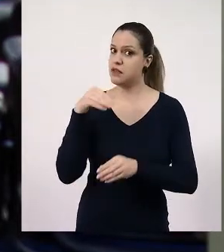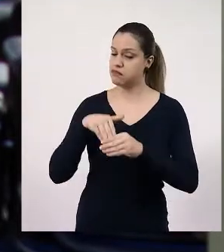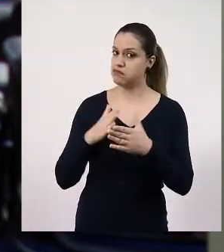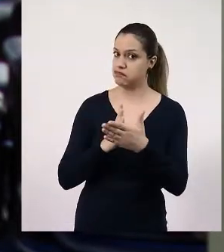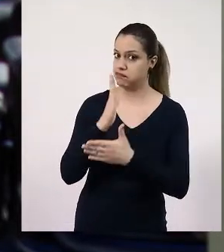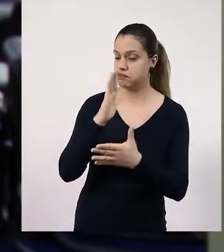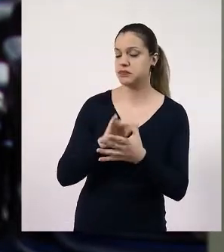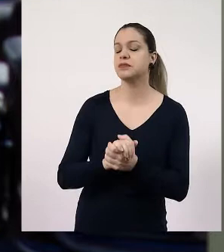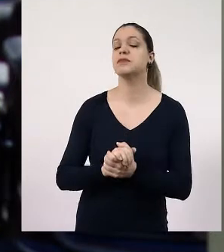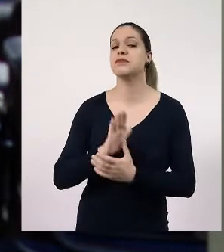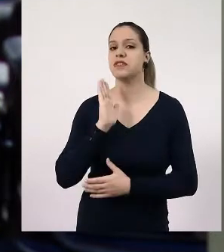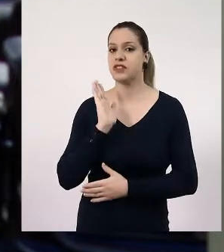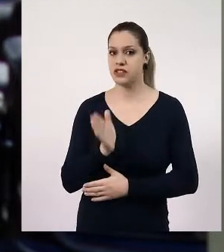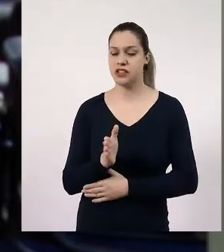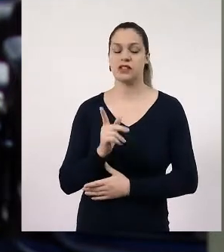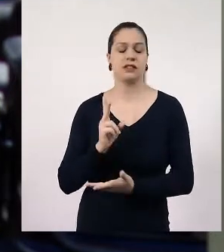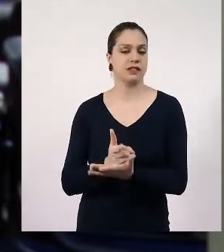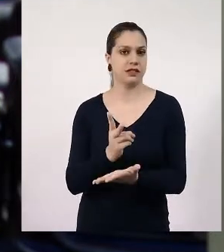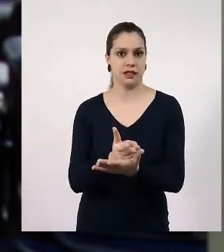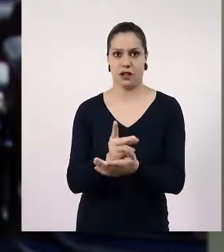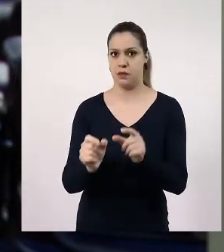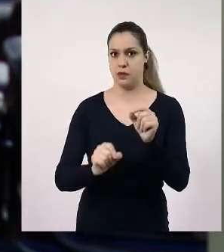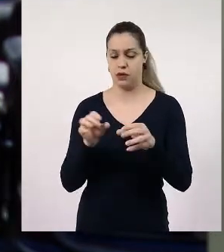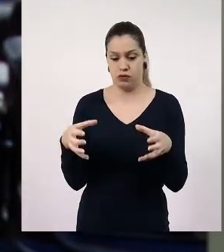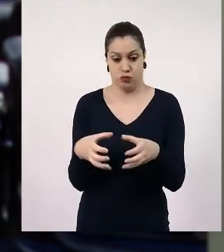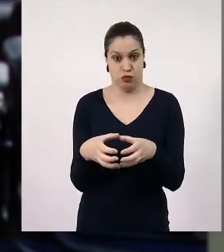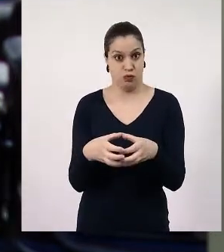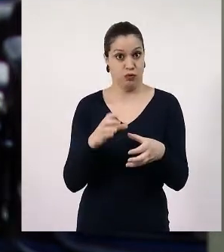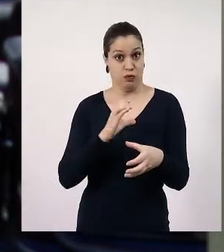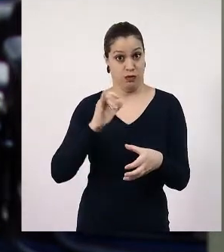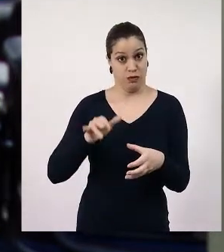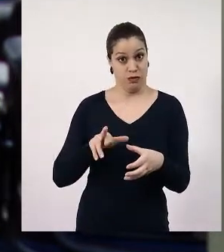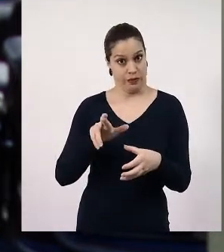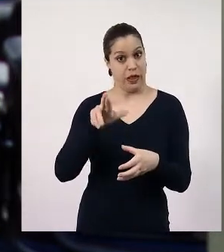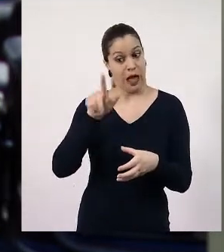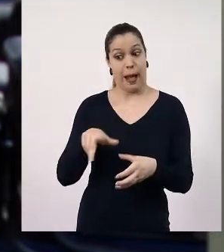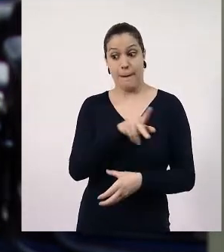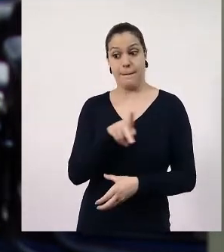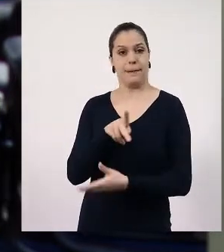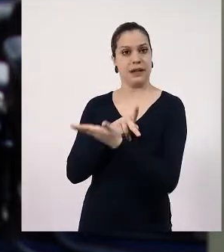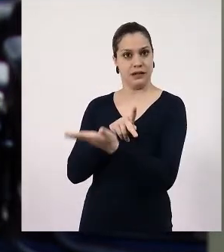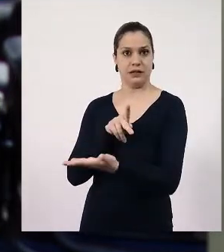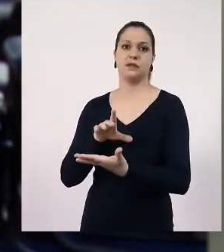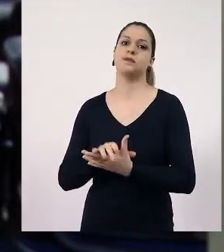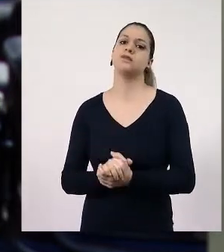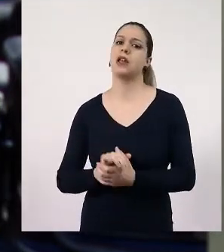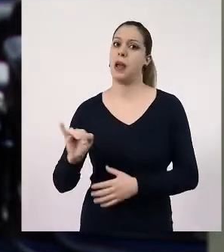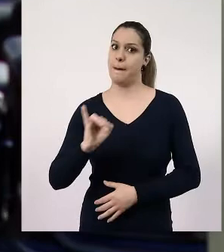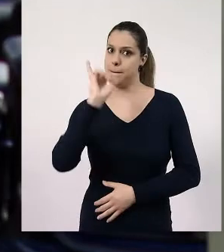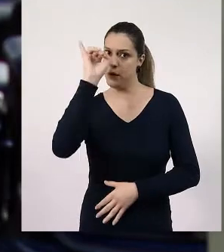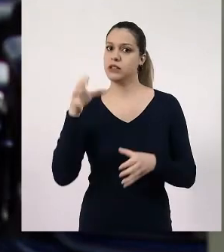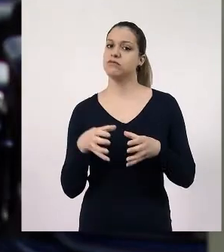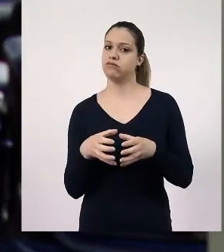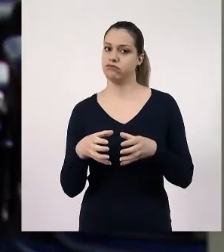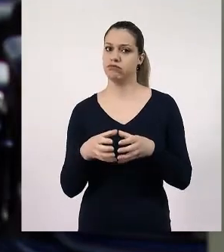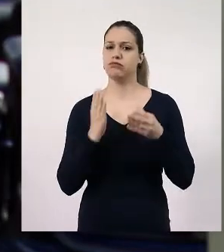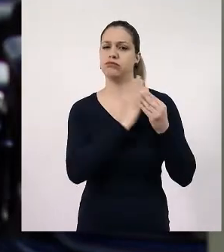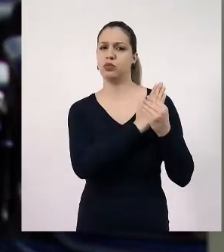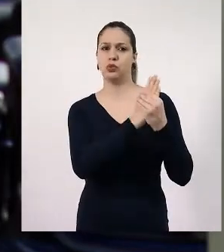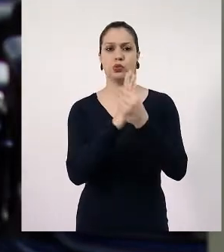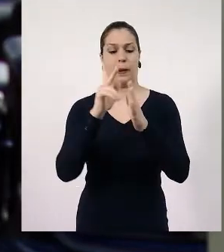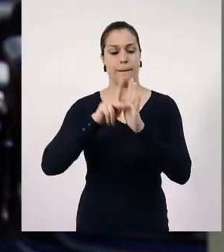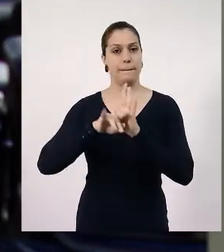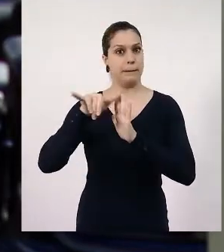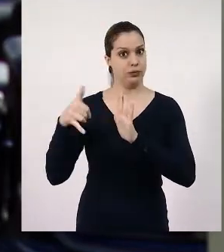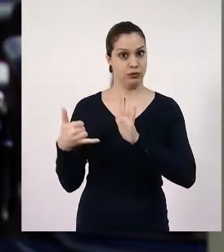então ele compõe a comissão e está na presidência dessa comissão tão importante em relação à tramitação